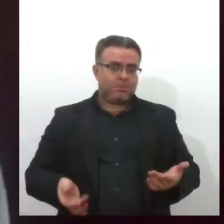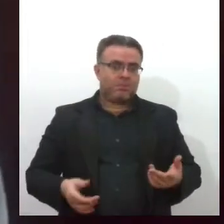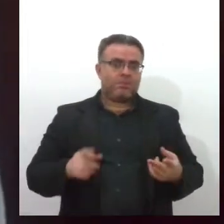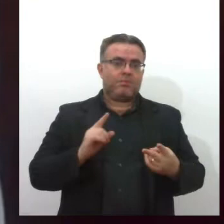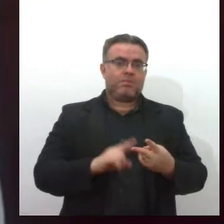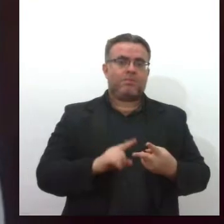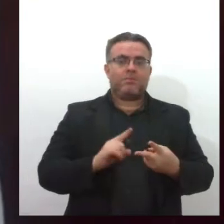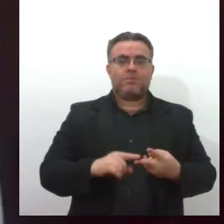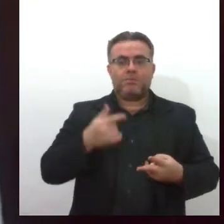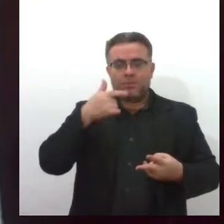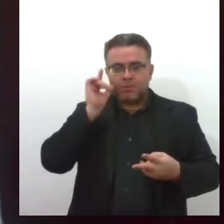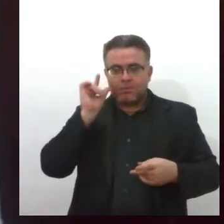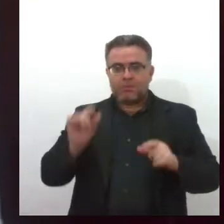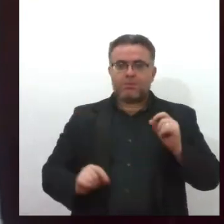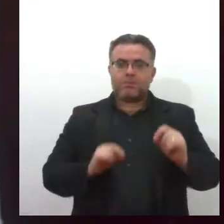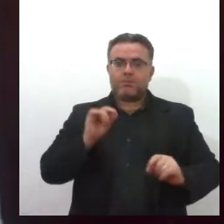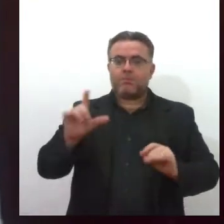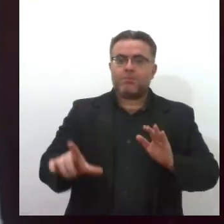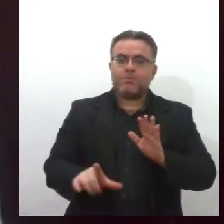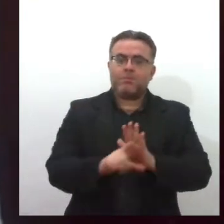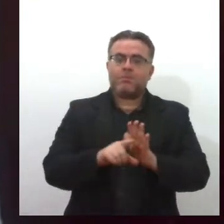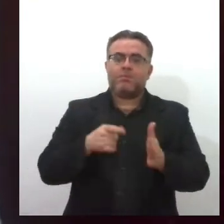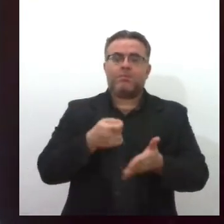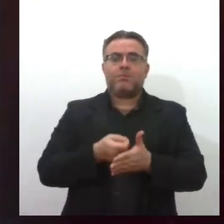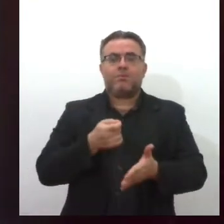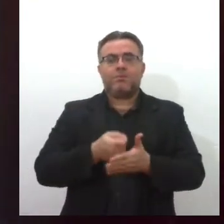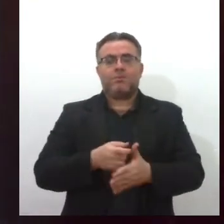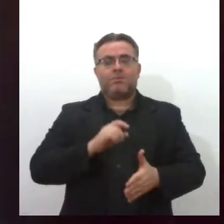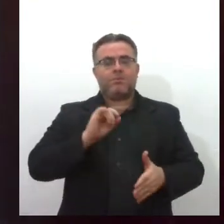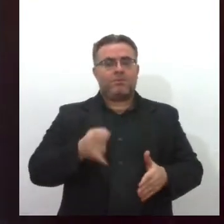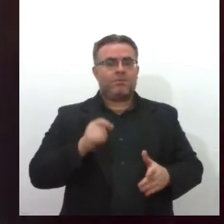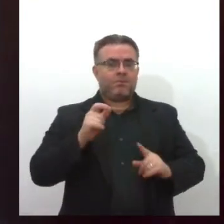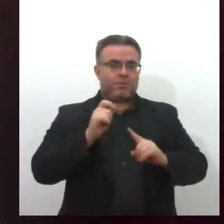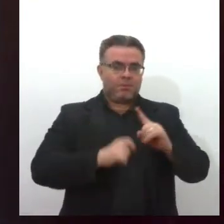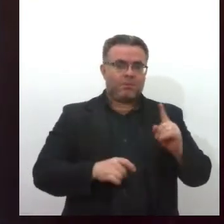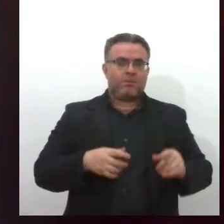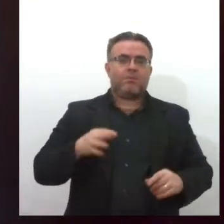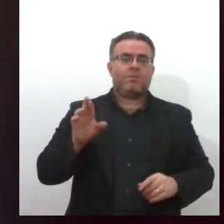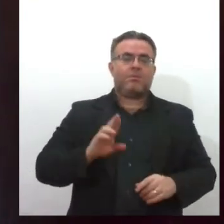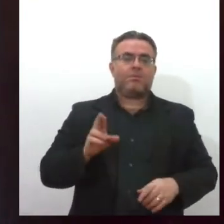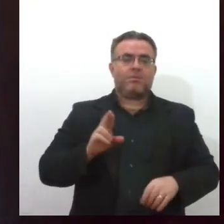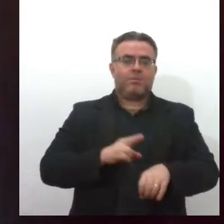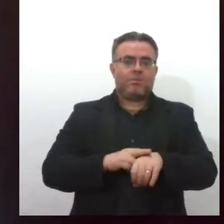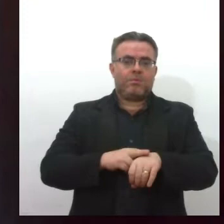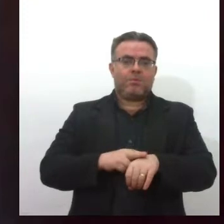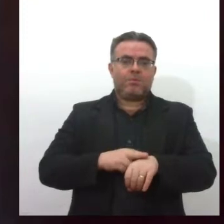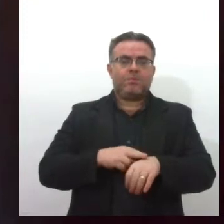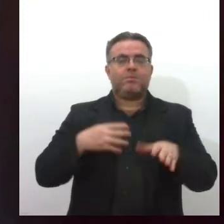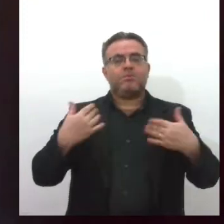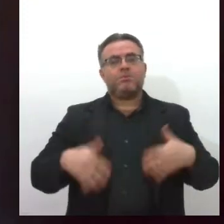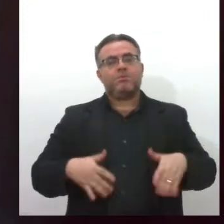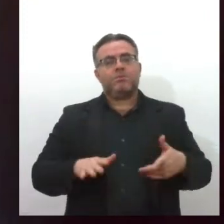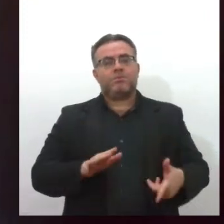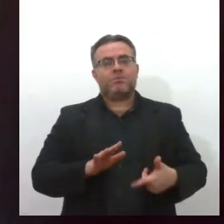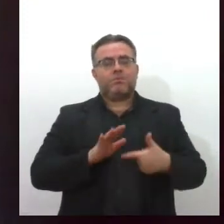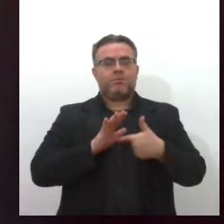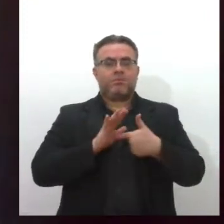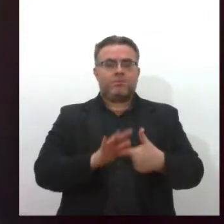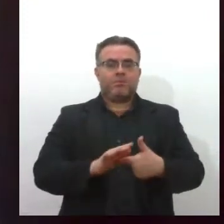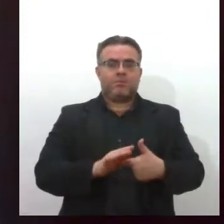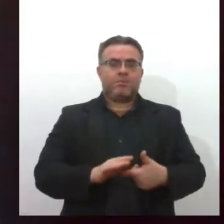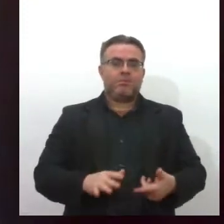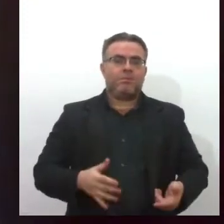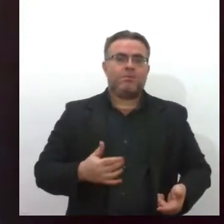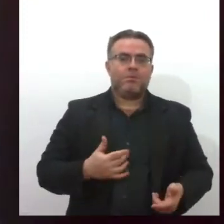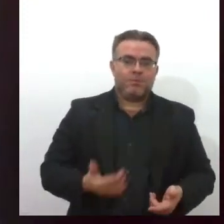dia de ontem, por exemplo, de uma lei que institui o Janeiro Roxo, justamente chamando a atenção para a hanseníase.